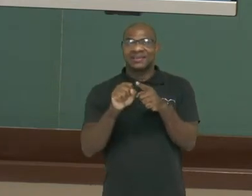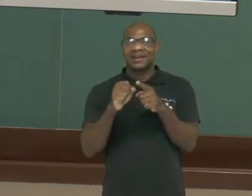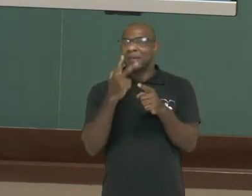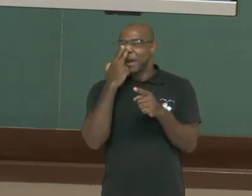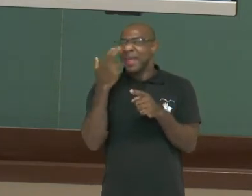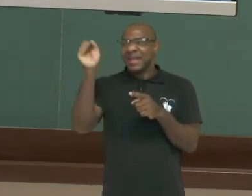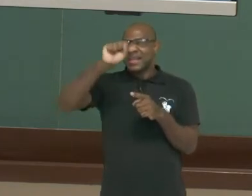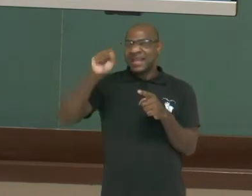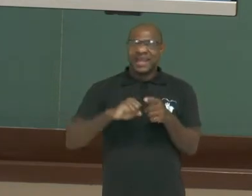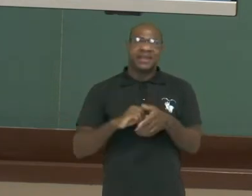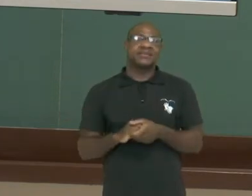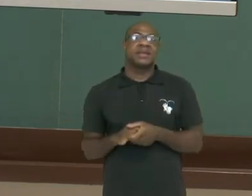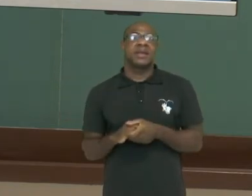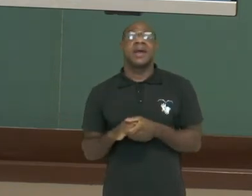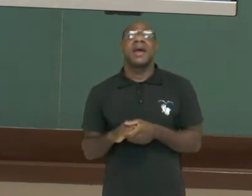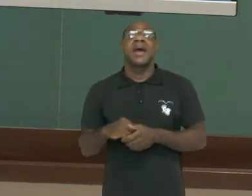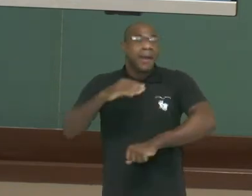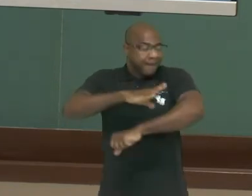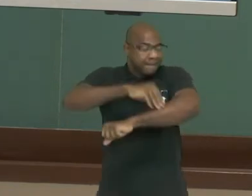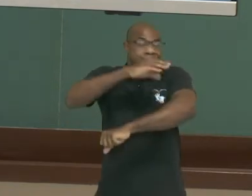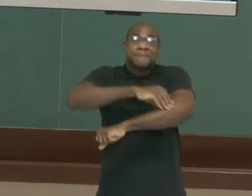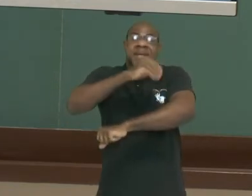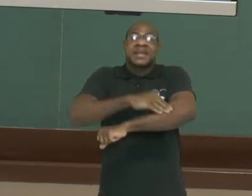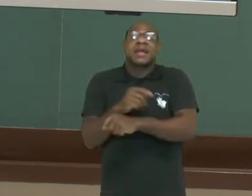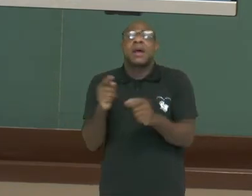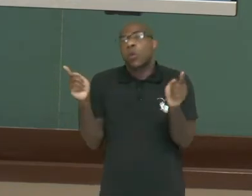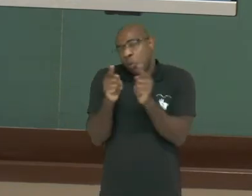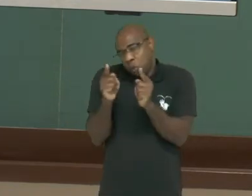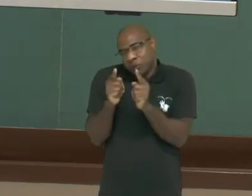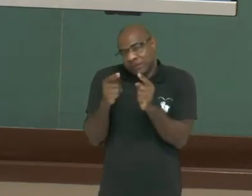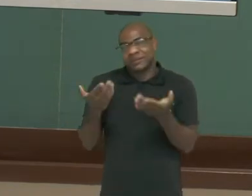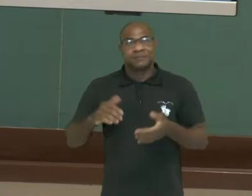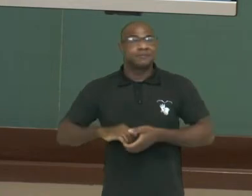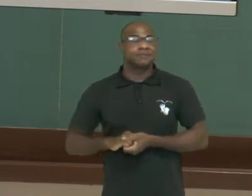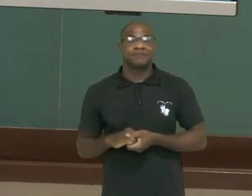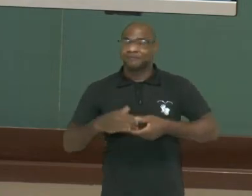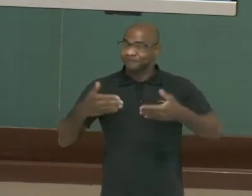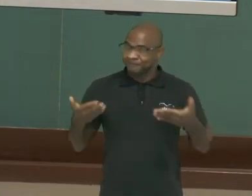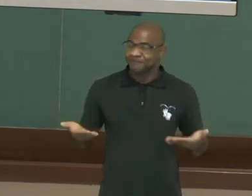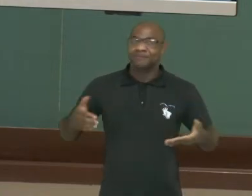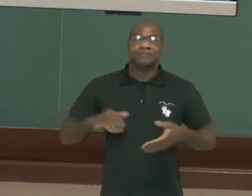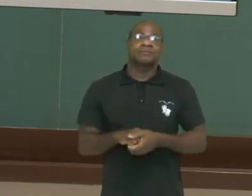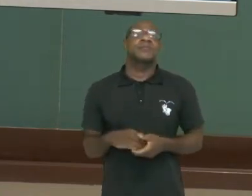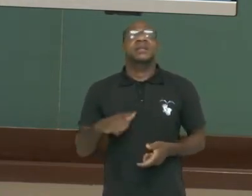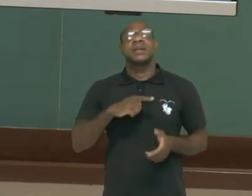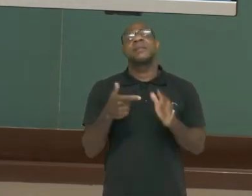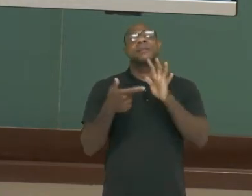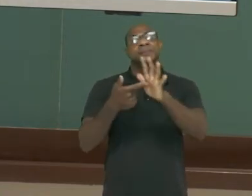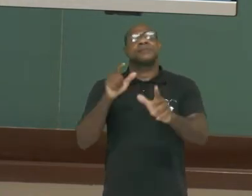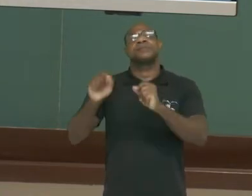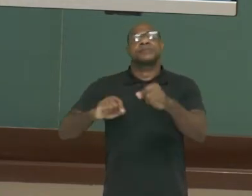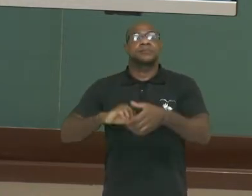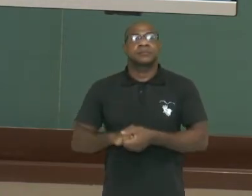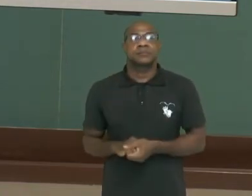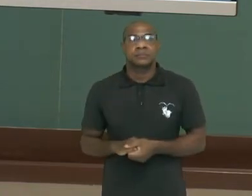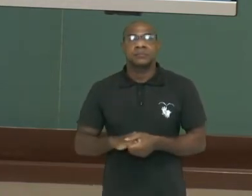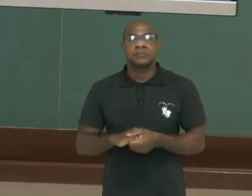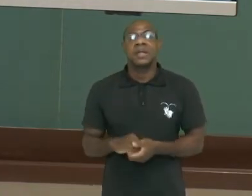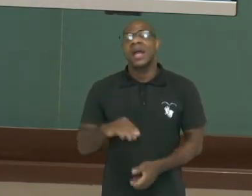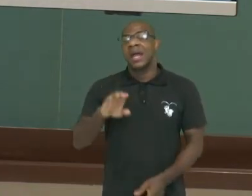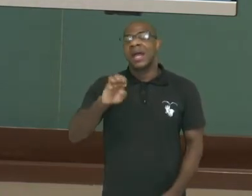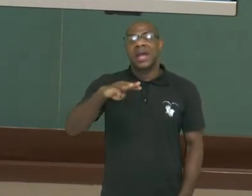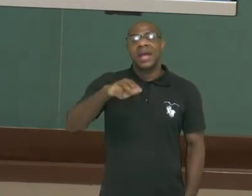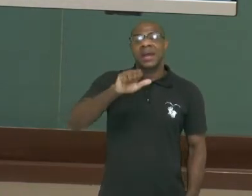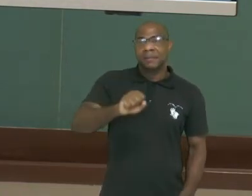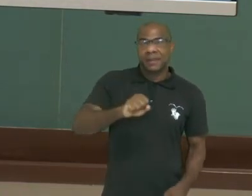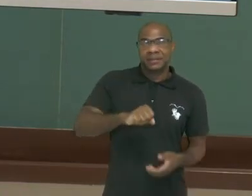tão desenvolvidas nesse grupo das aves, das ratitas, e nós temos representantes, as emas